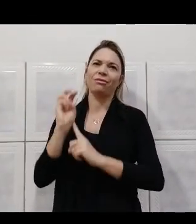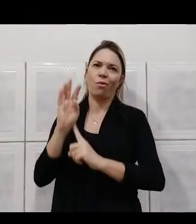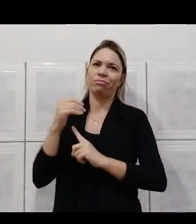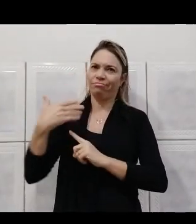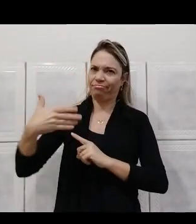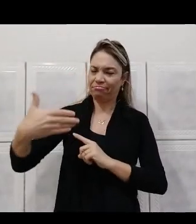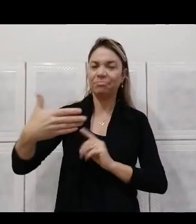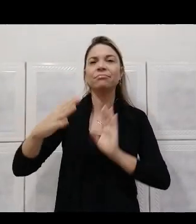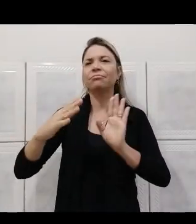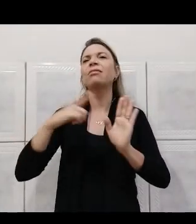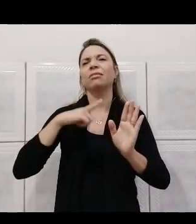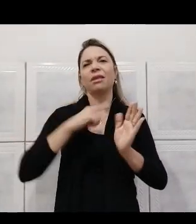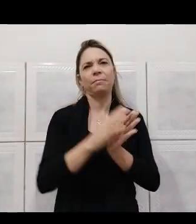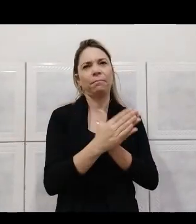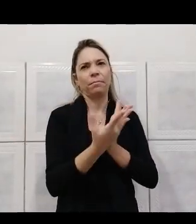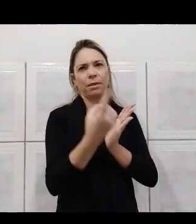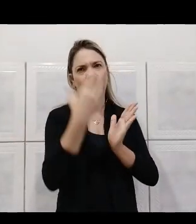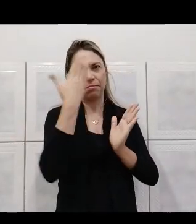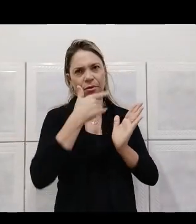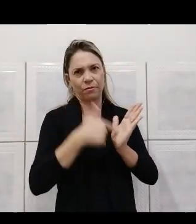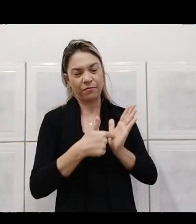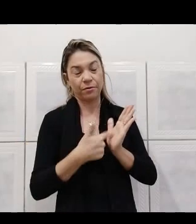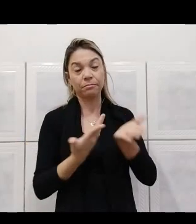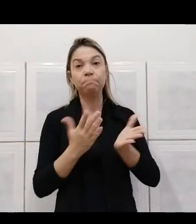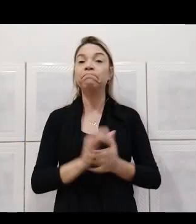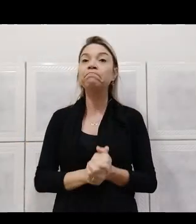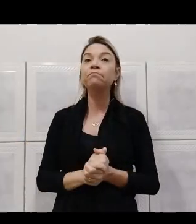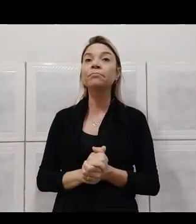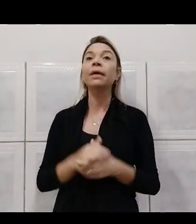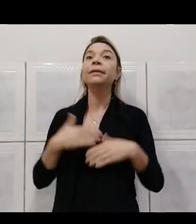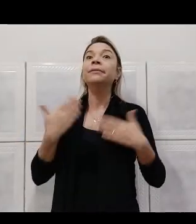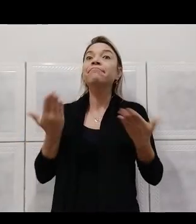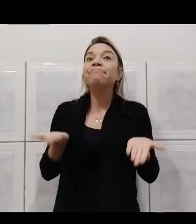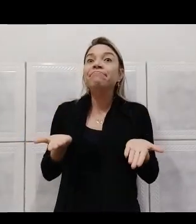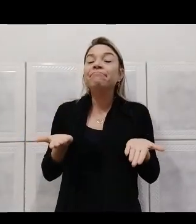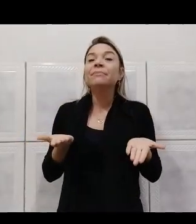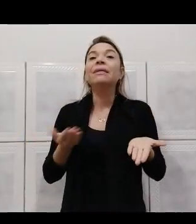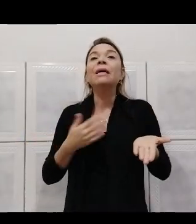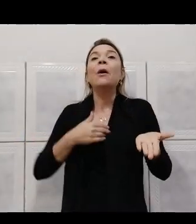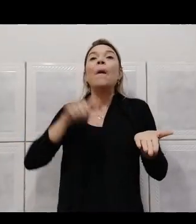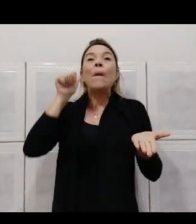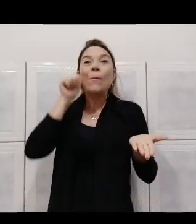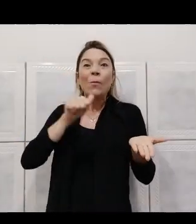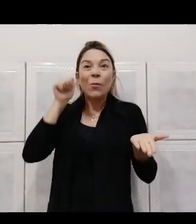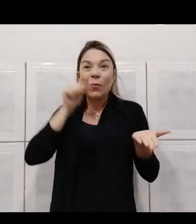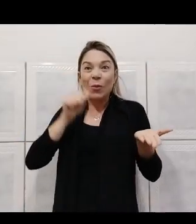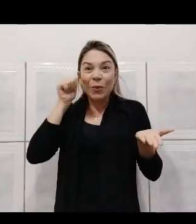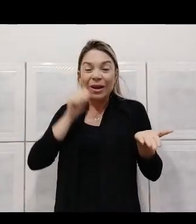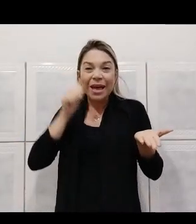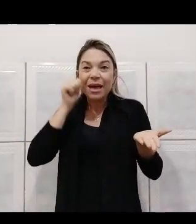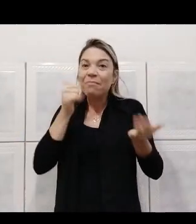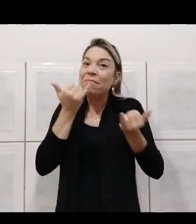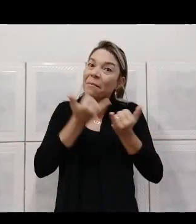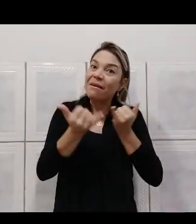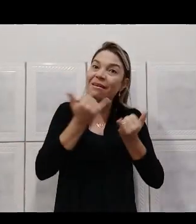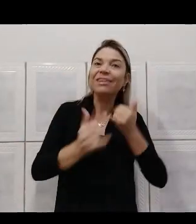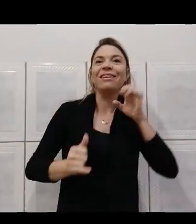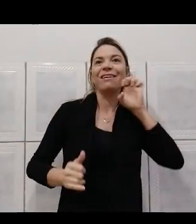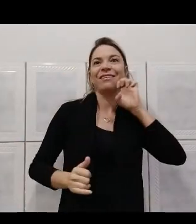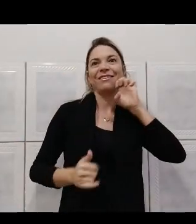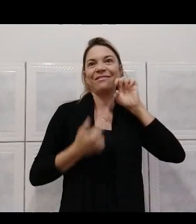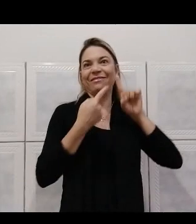representados naquele primeiro casal, toda mãe é de algum modo representada em Eva. É representada na